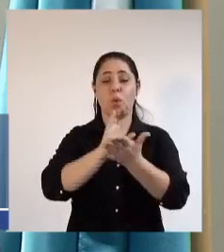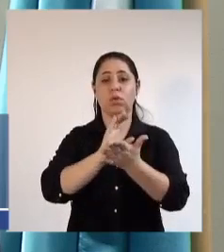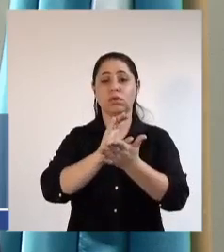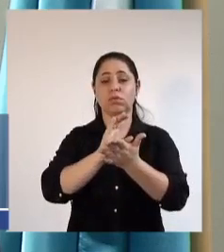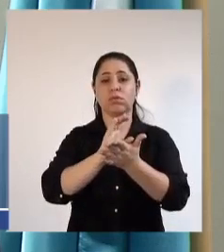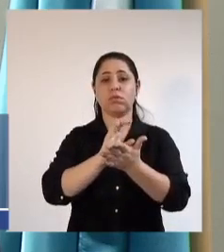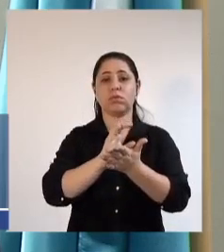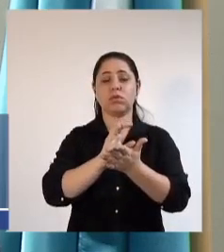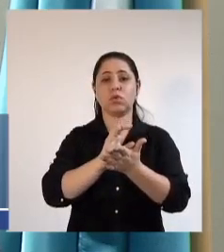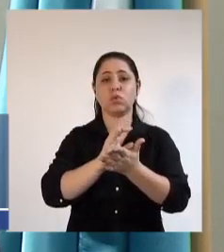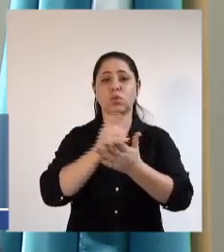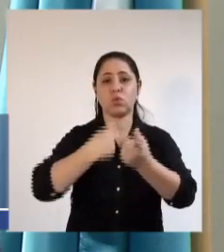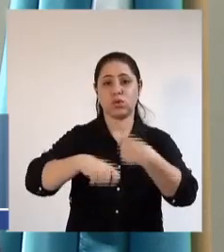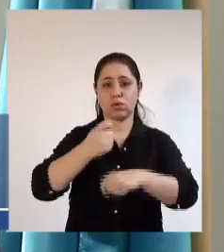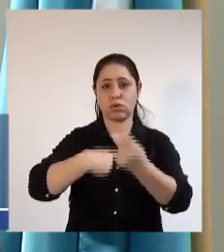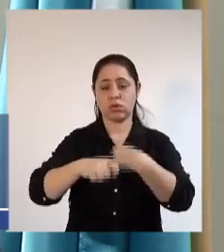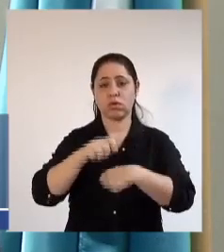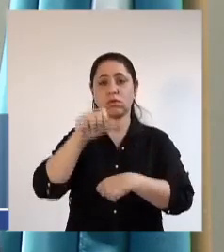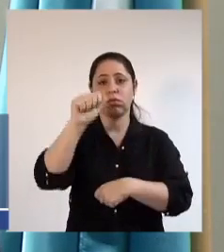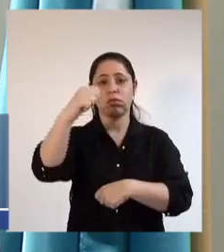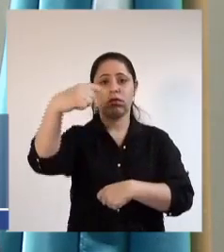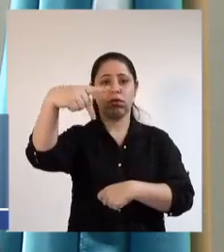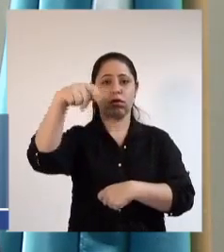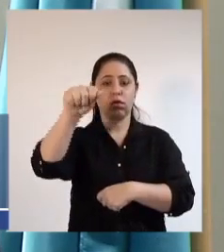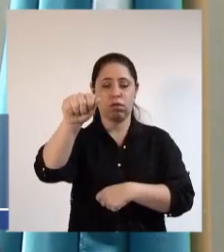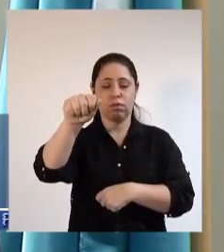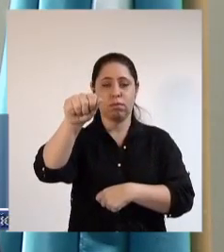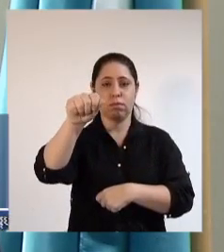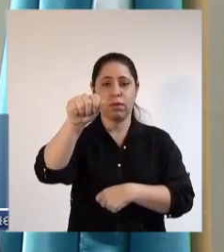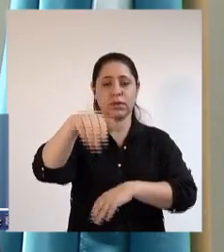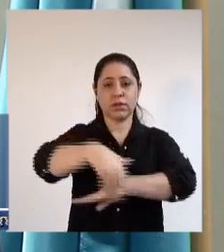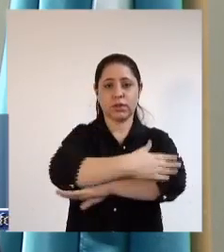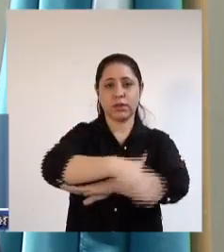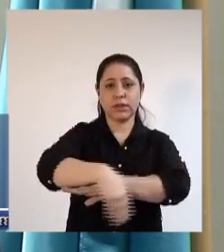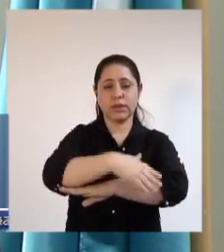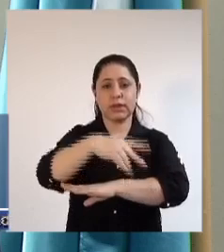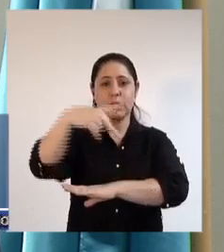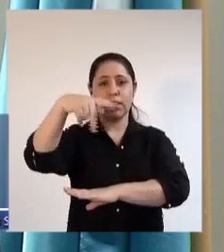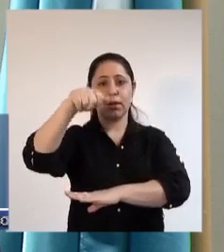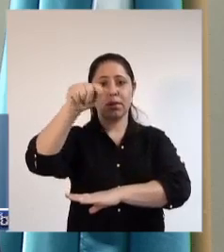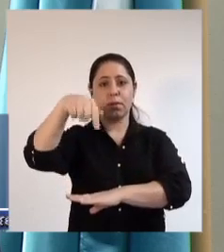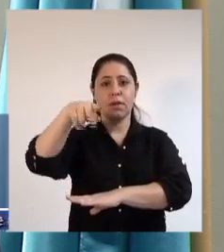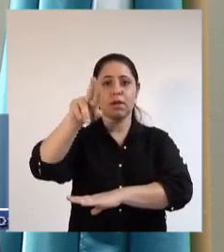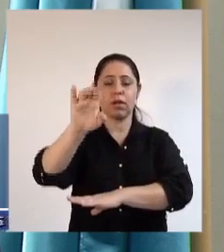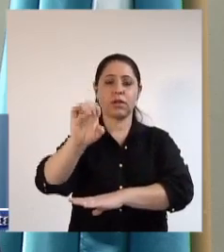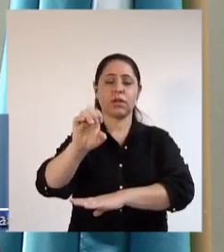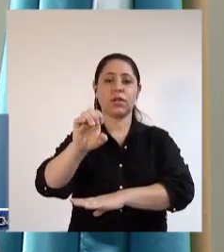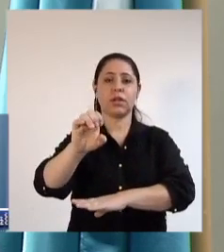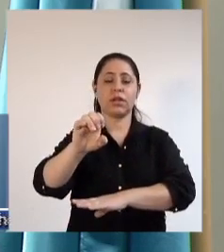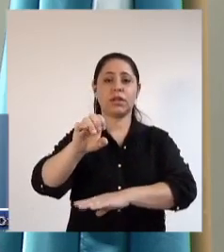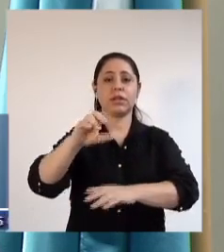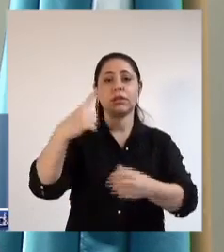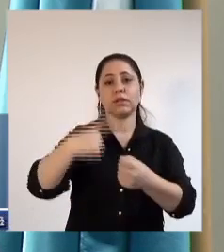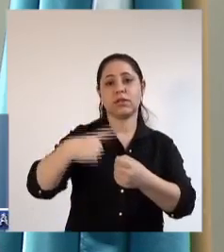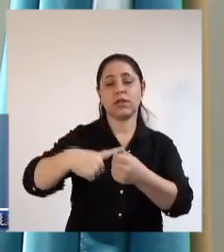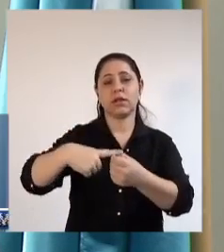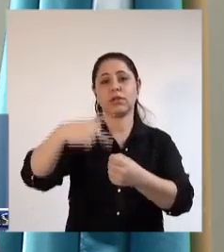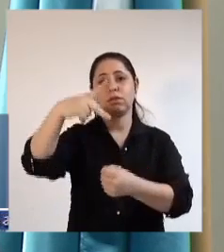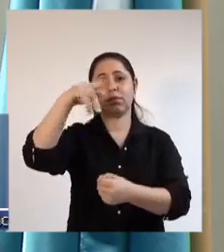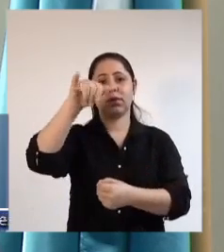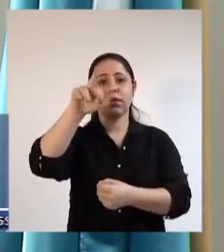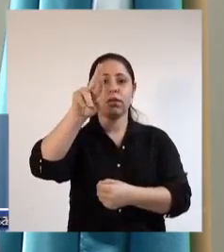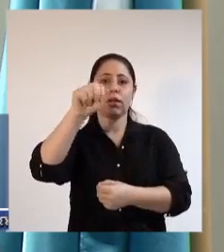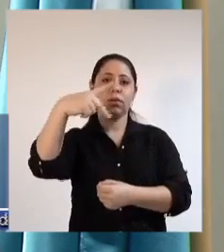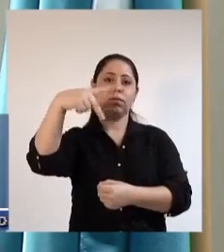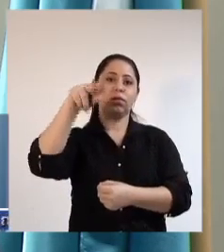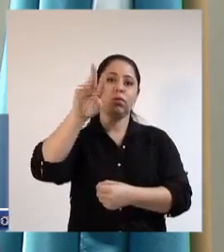do apa e estrada parque de piraputanga titular sílvio queiroz